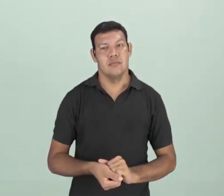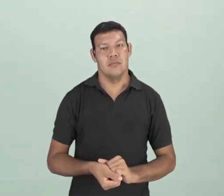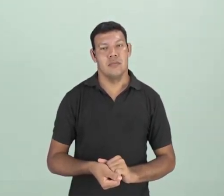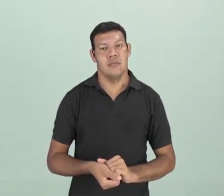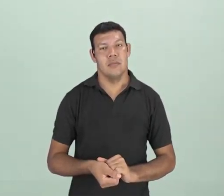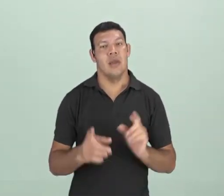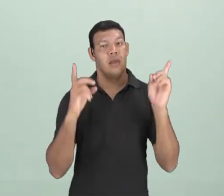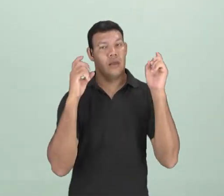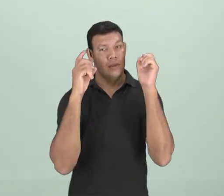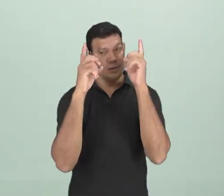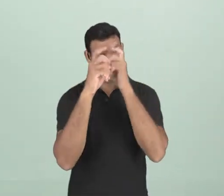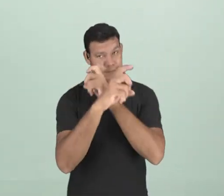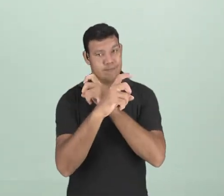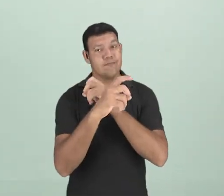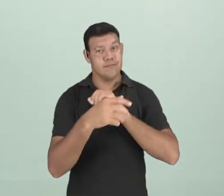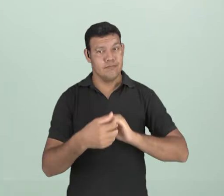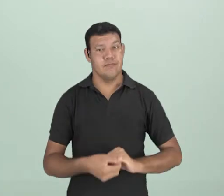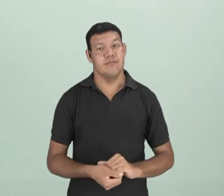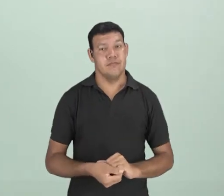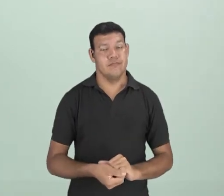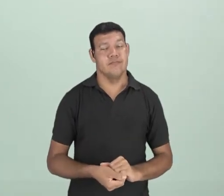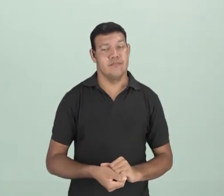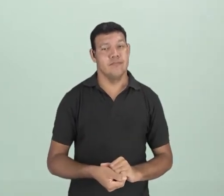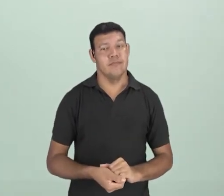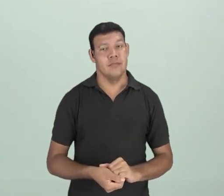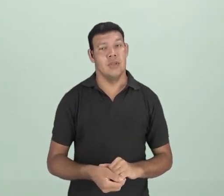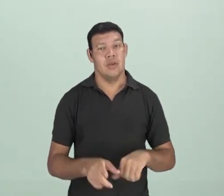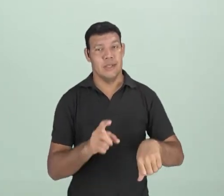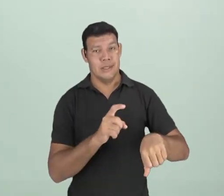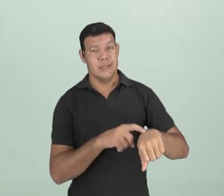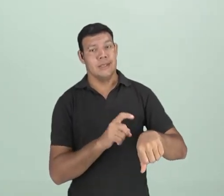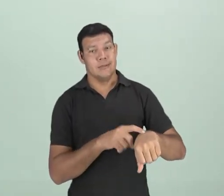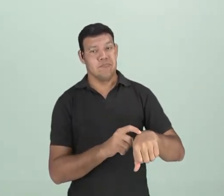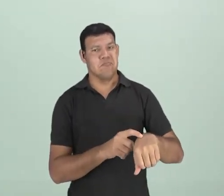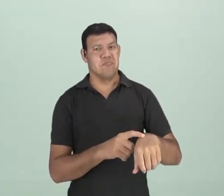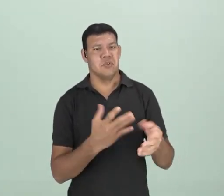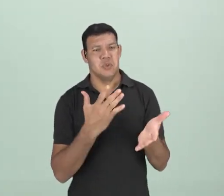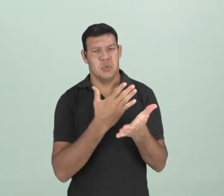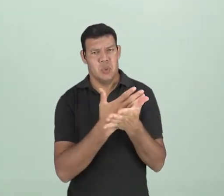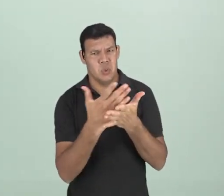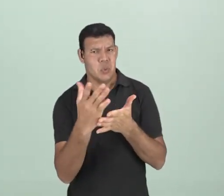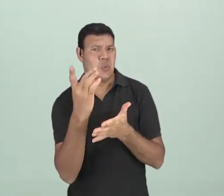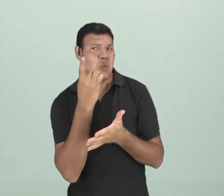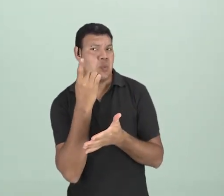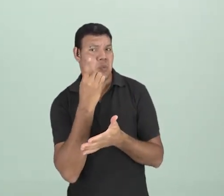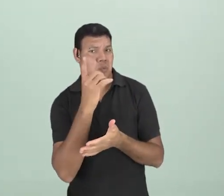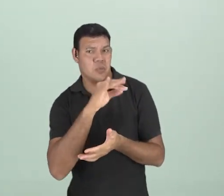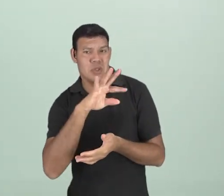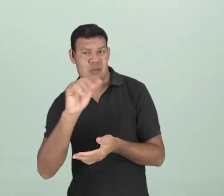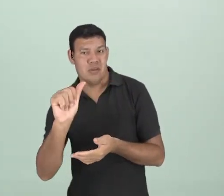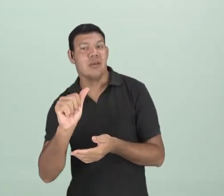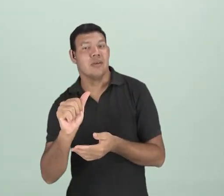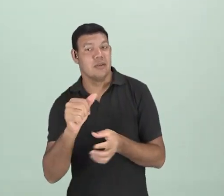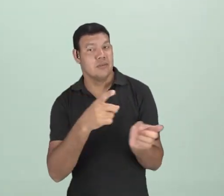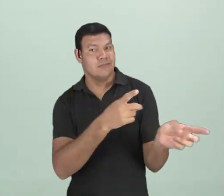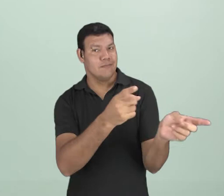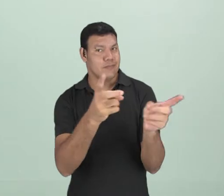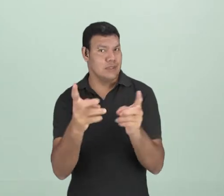muito difícil a gente estabelecer, por exemplo, uma data de origem do comércio. Então,